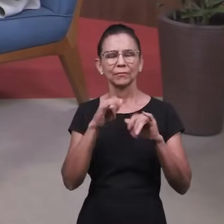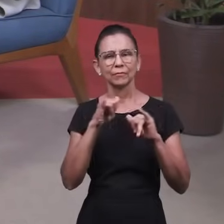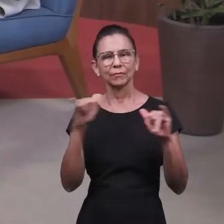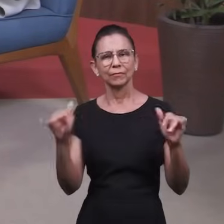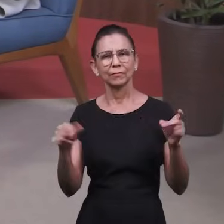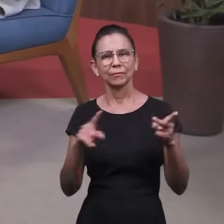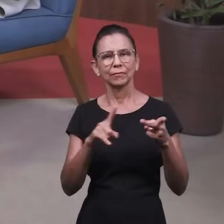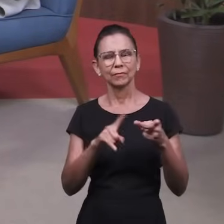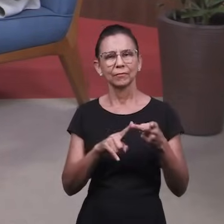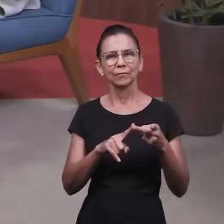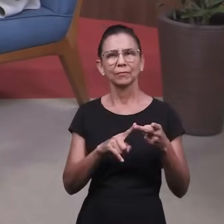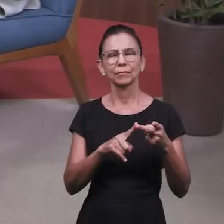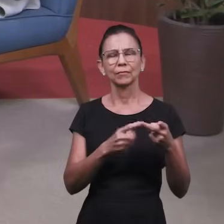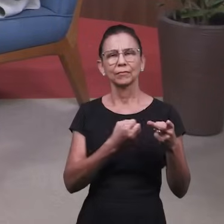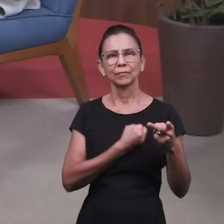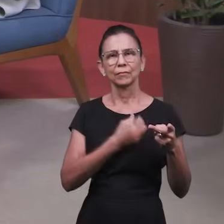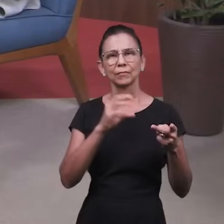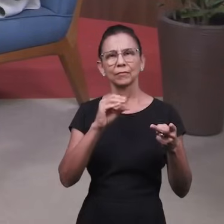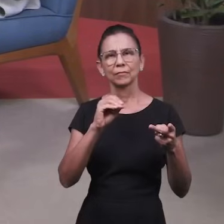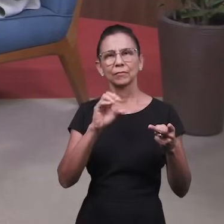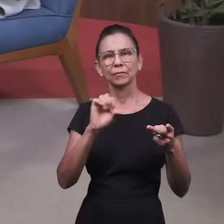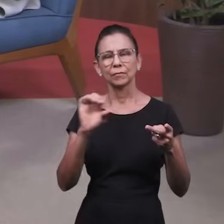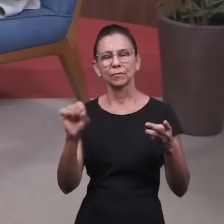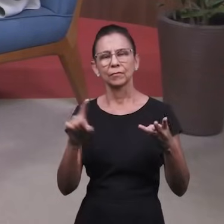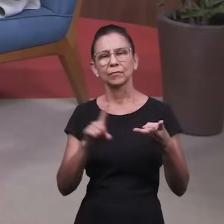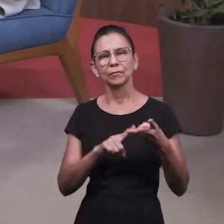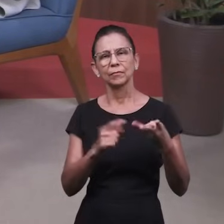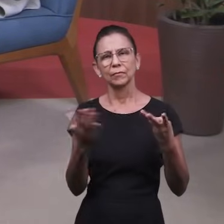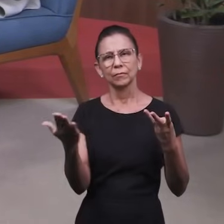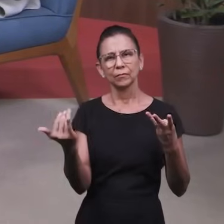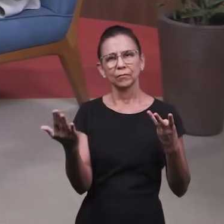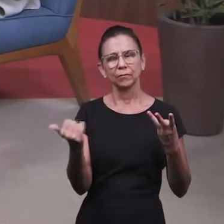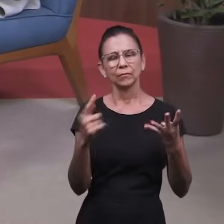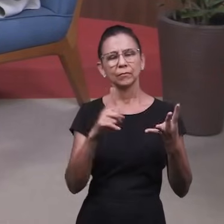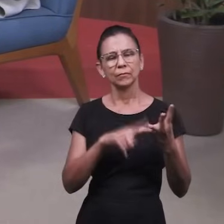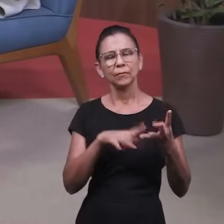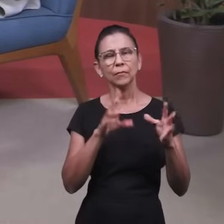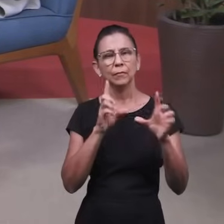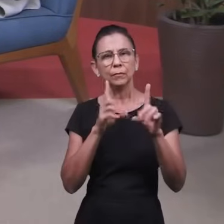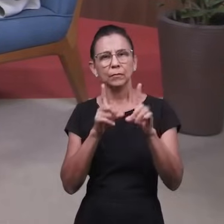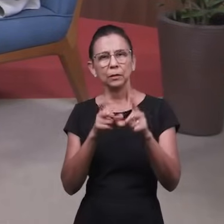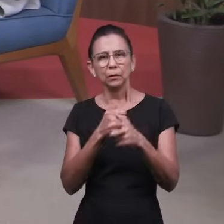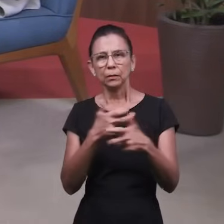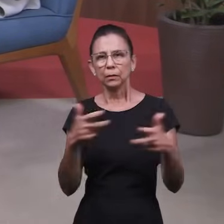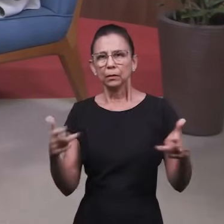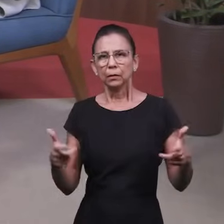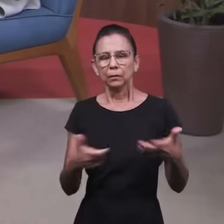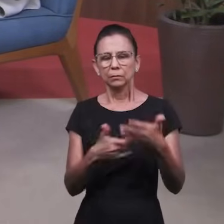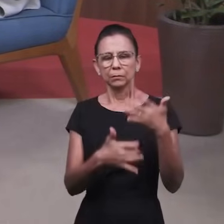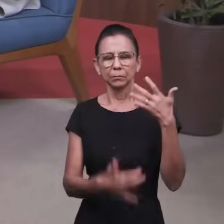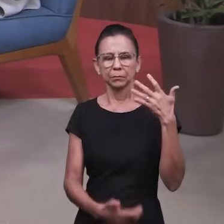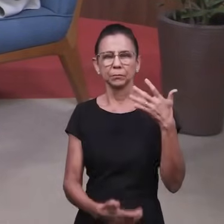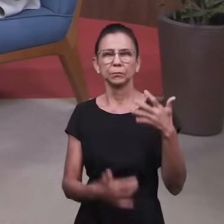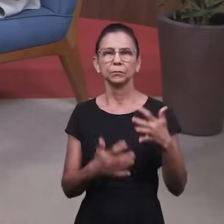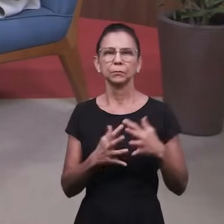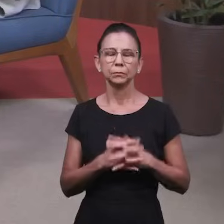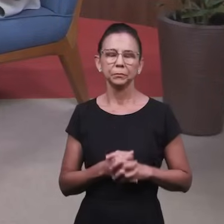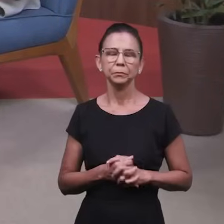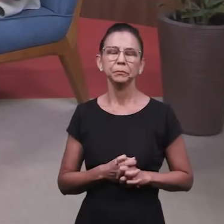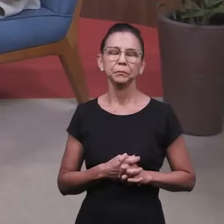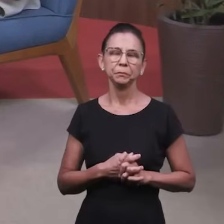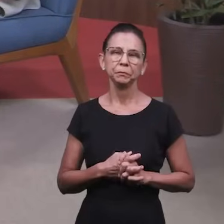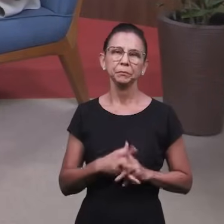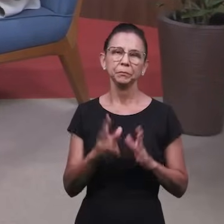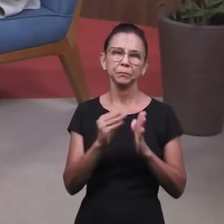Ligue 0800, o programa Os Dias da Minha Mocidade, o Momento da Doutrina, enfim, Família um Projeto de Deus. É uma quantidade muito grande